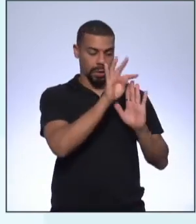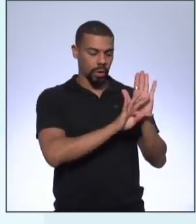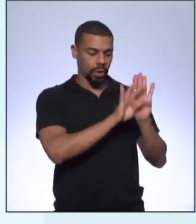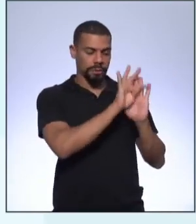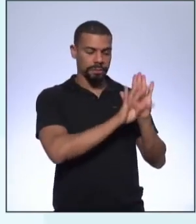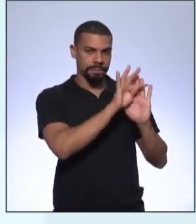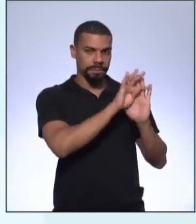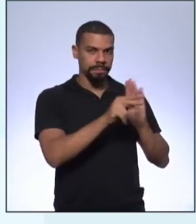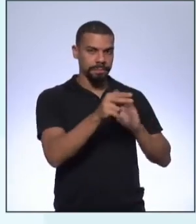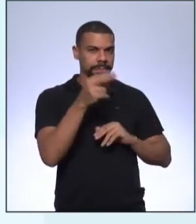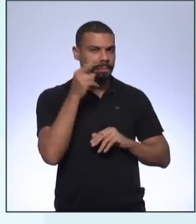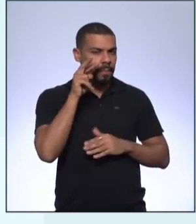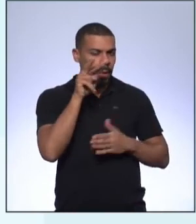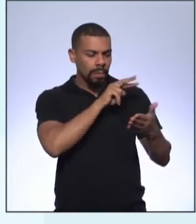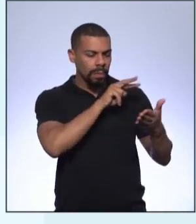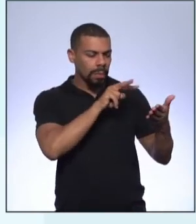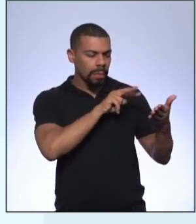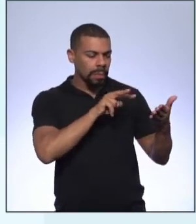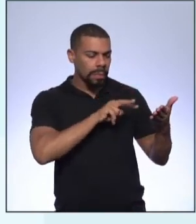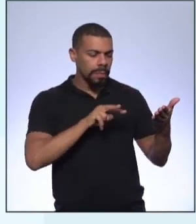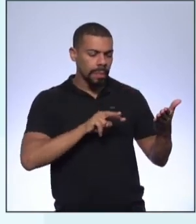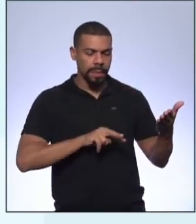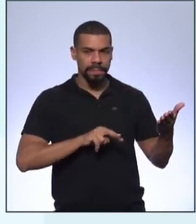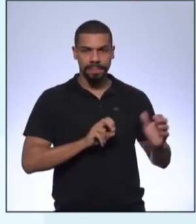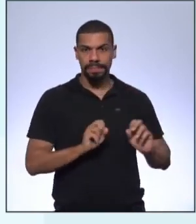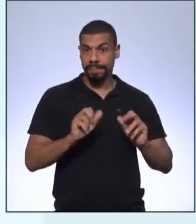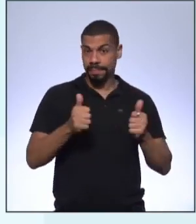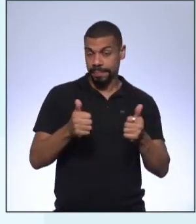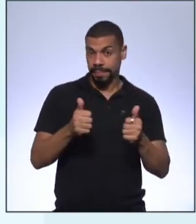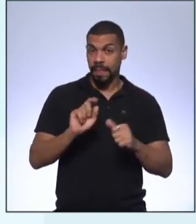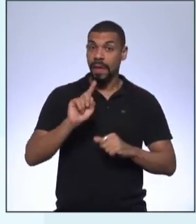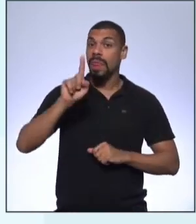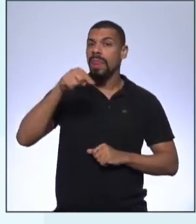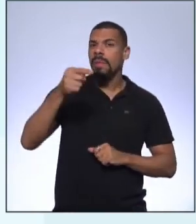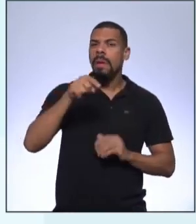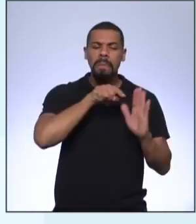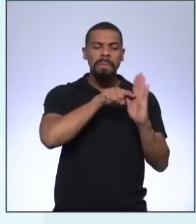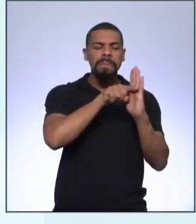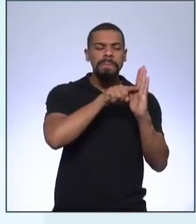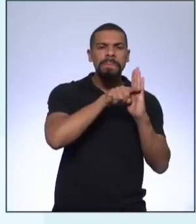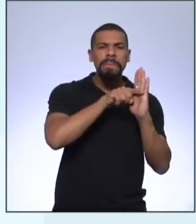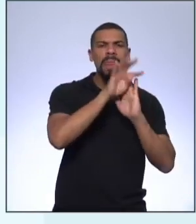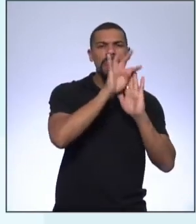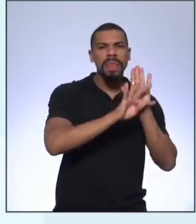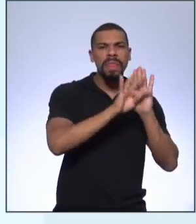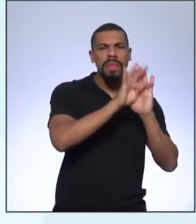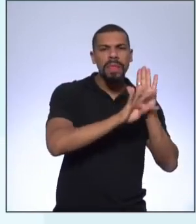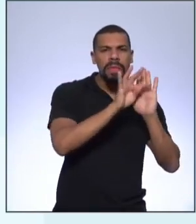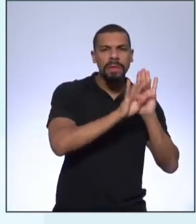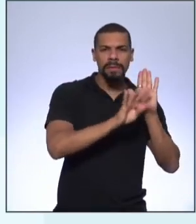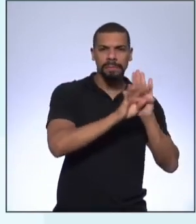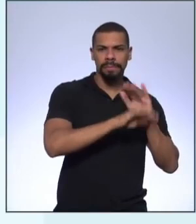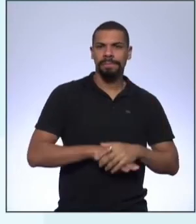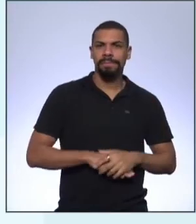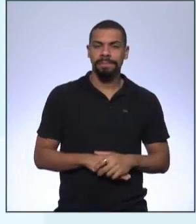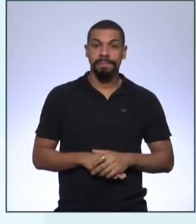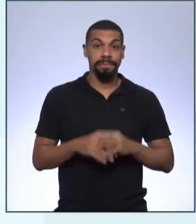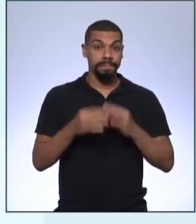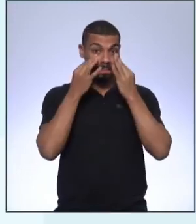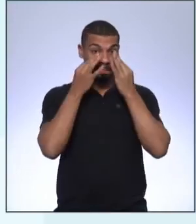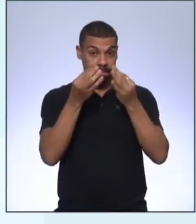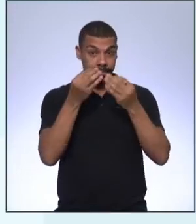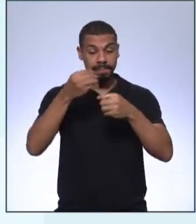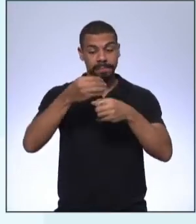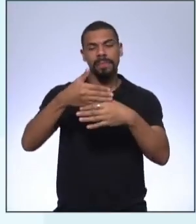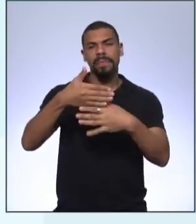vocês vão acompanhando, prestem atenção na pronúncia também e depois a gente vai analisar esse texto parte por parte. Peço para vocês, ó, tá no